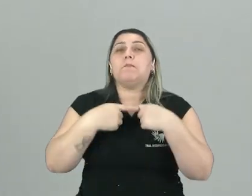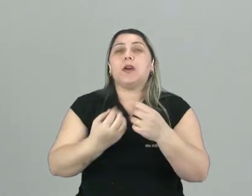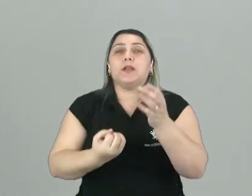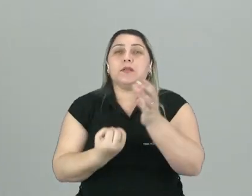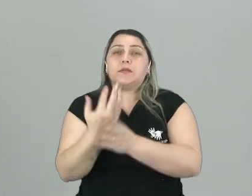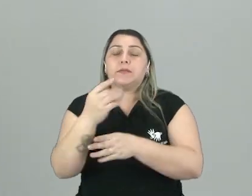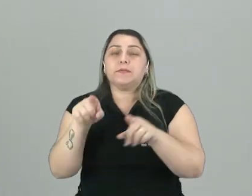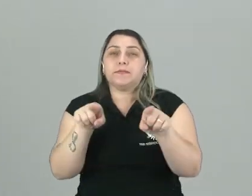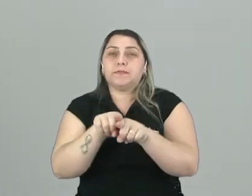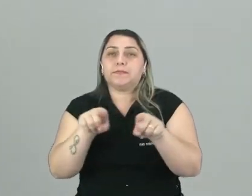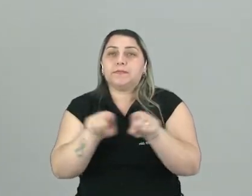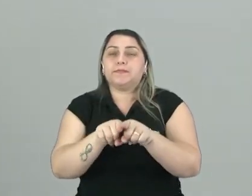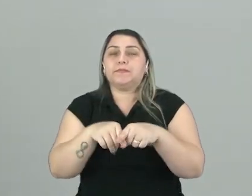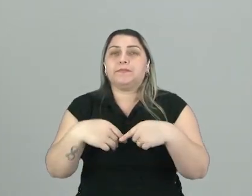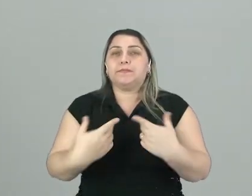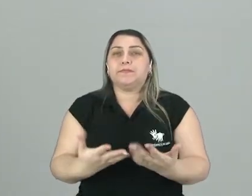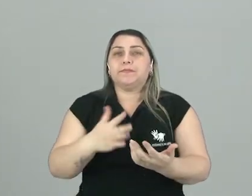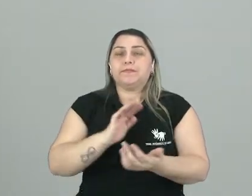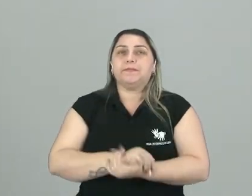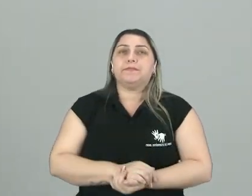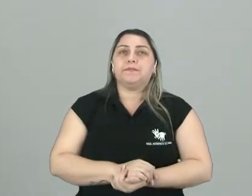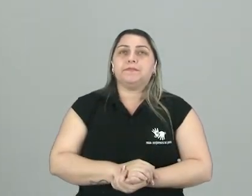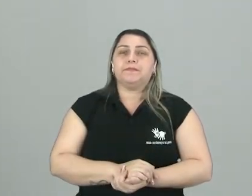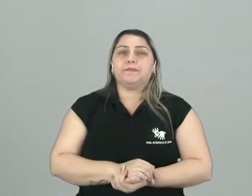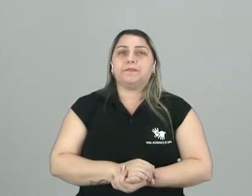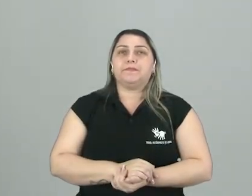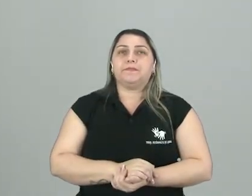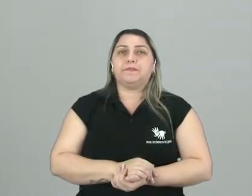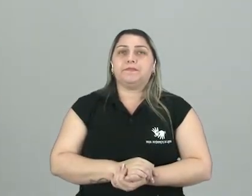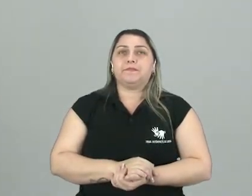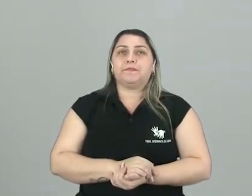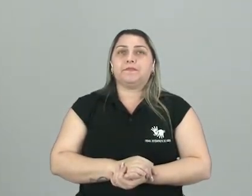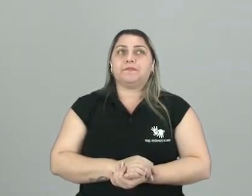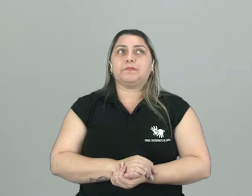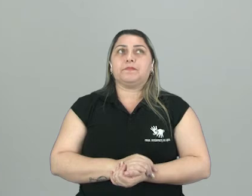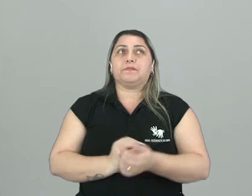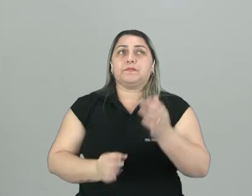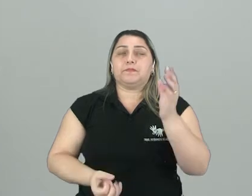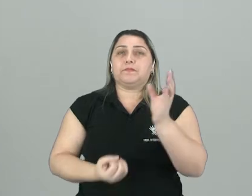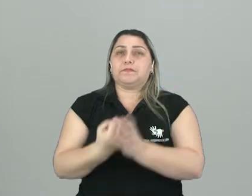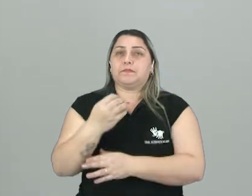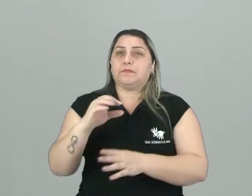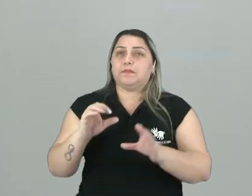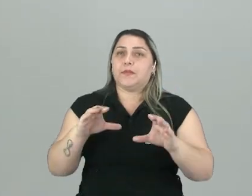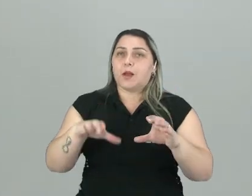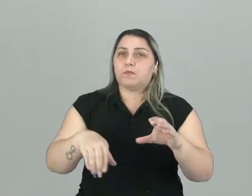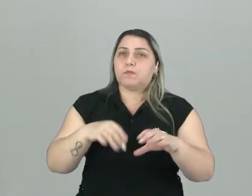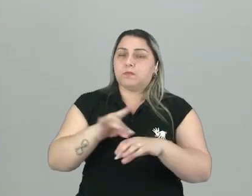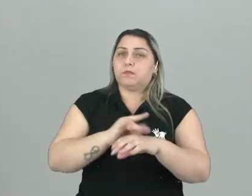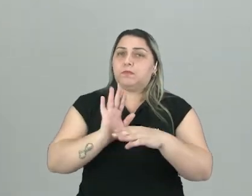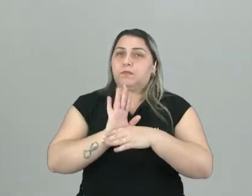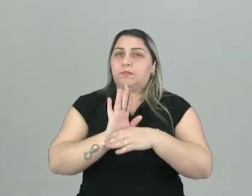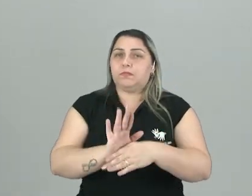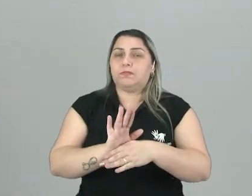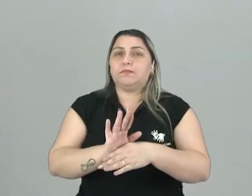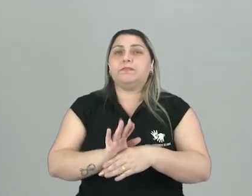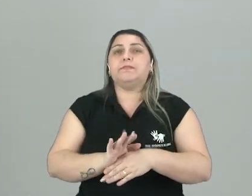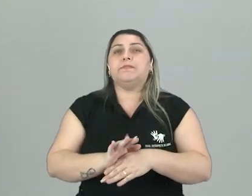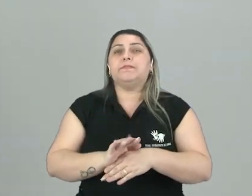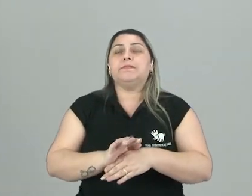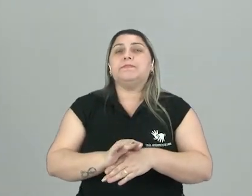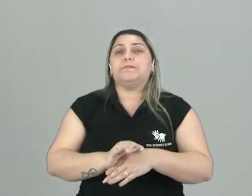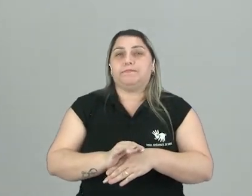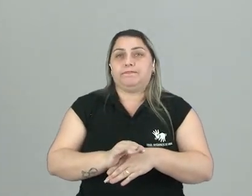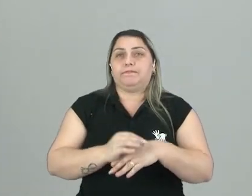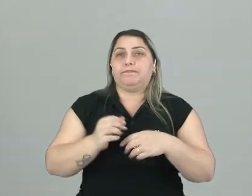estavam travando essa chamada Batalha da Borracha, que era essa produção de borracha para ajudar os aliados